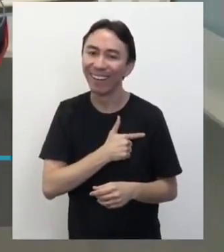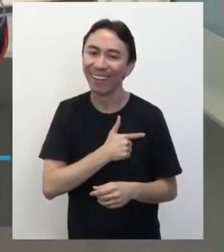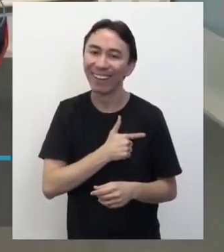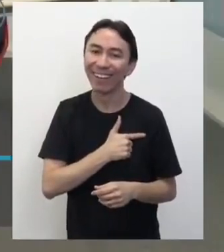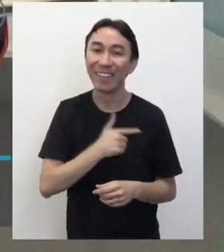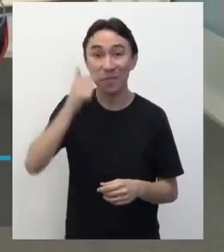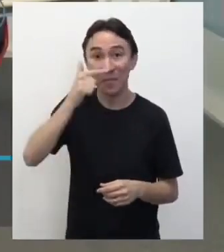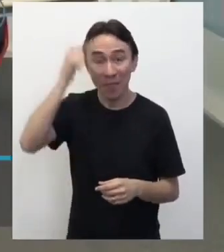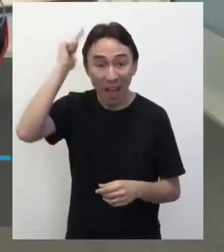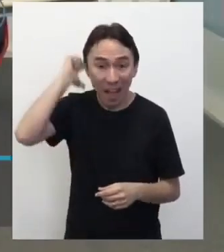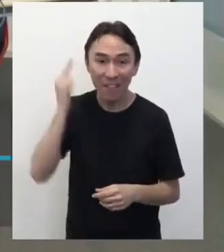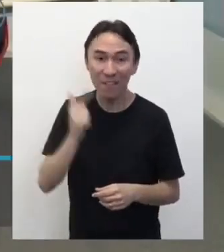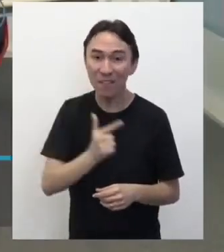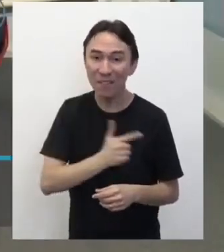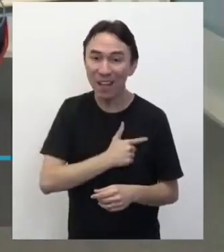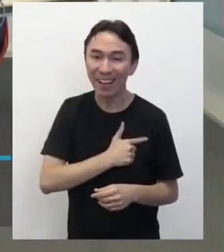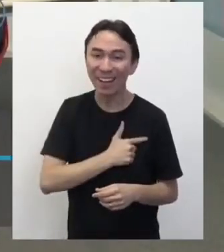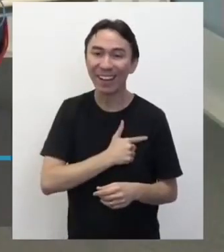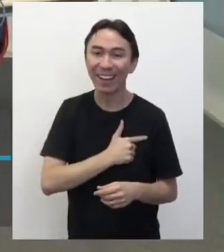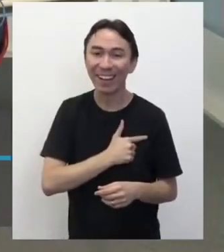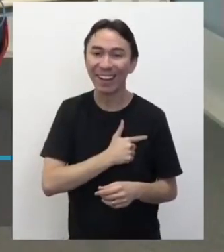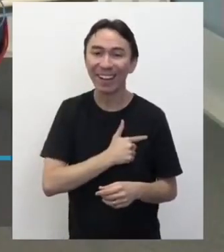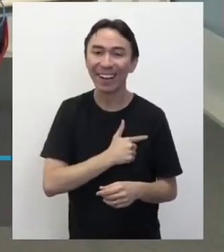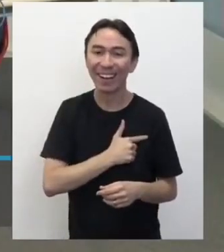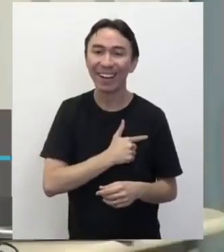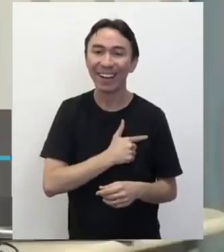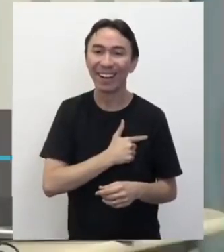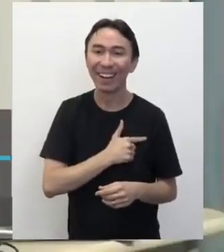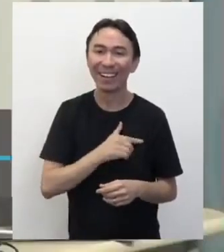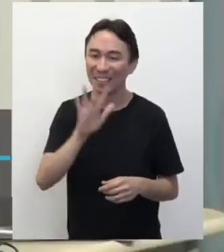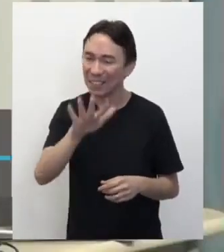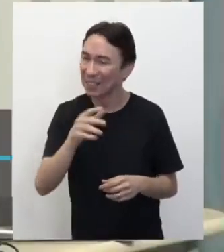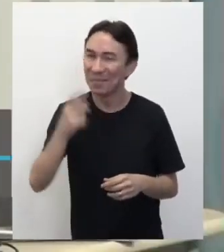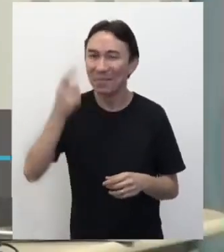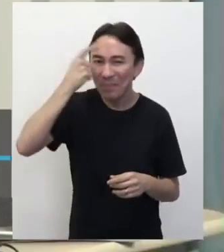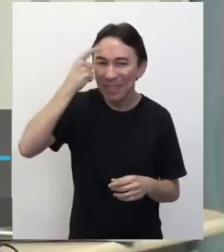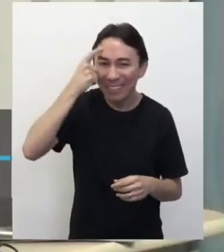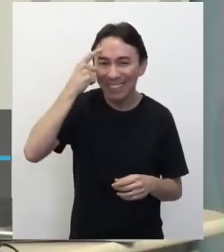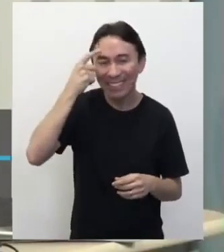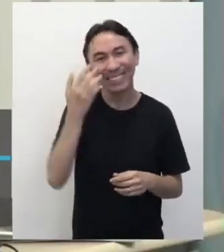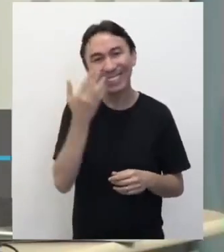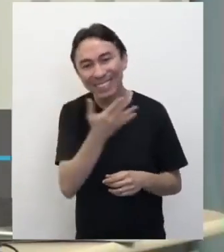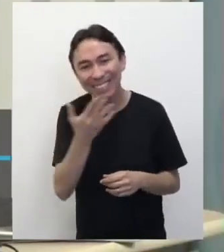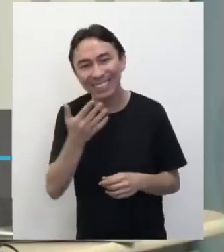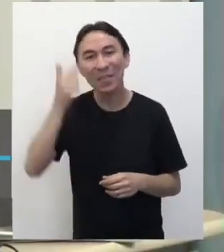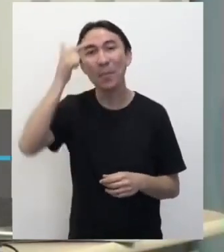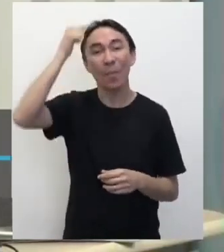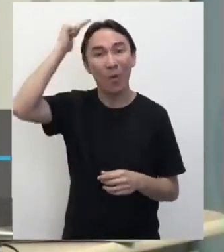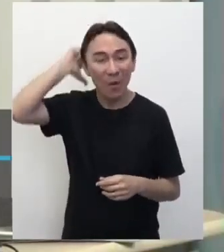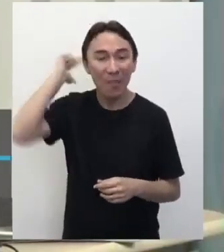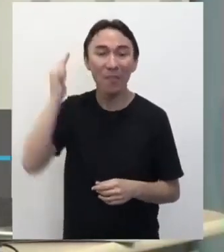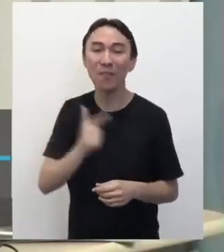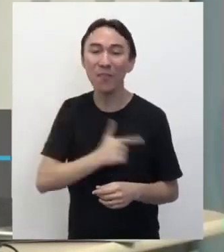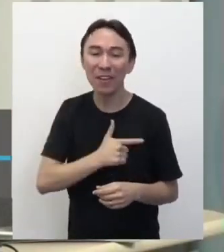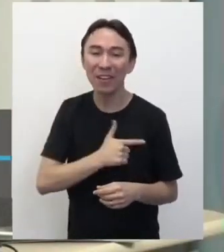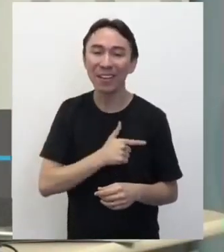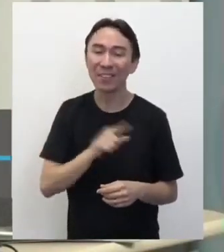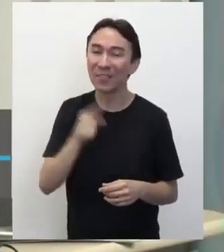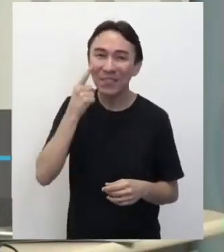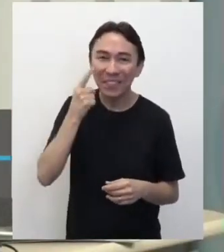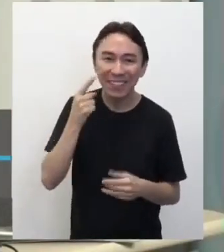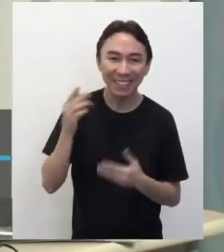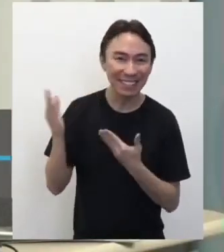O Careca Feio. Eu pensei que vocês iam falar... É o calejando. Eu pensei que vocês iriam falar... que o Careca Feio é o... Olha, na tela, pode colocar